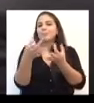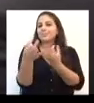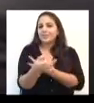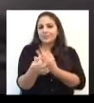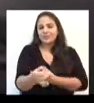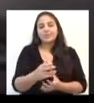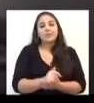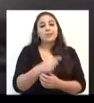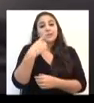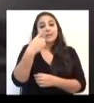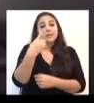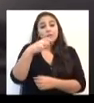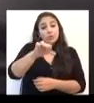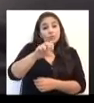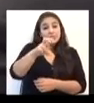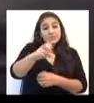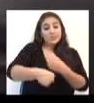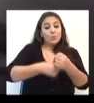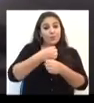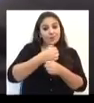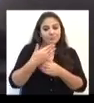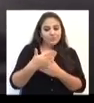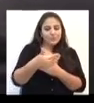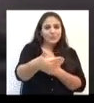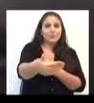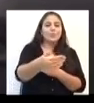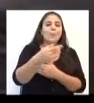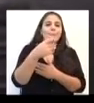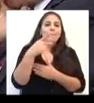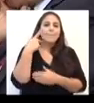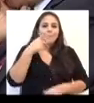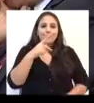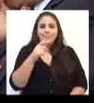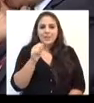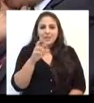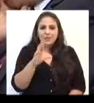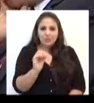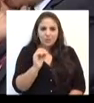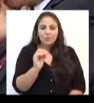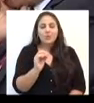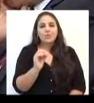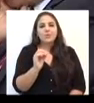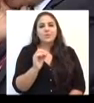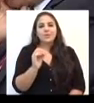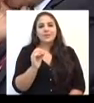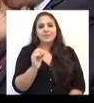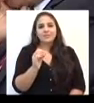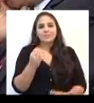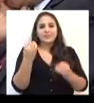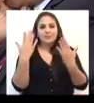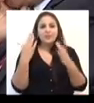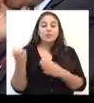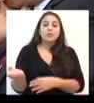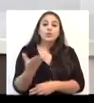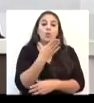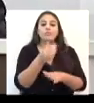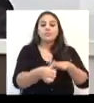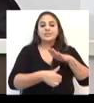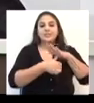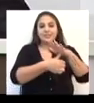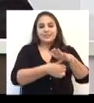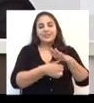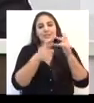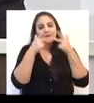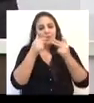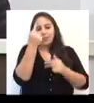os próximos 95 anos, o vereador Pedro Danelli almeja o surgimento de novos líderes, com um